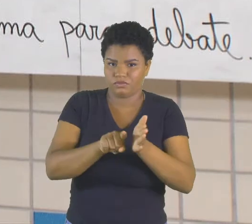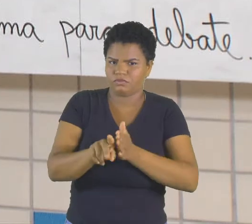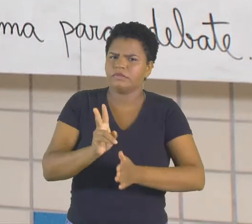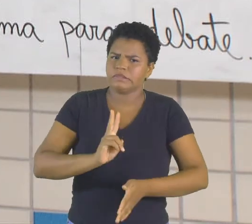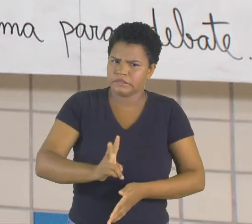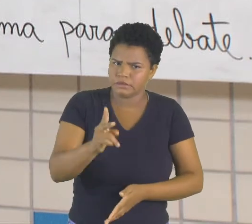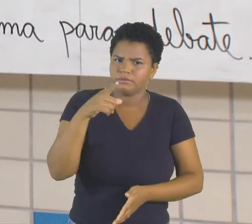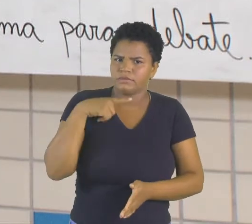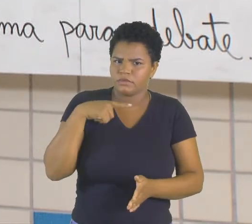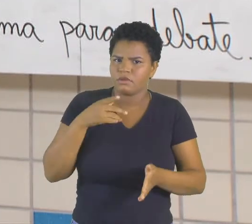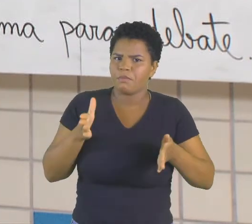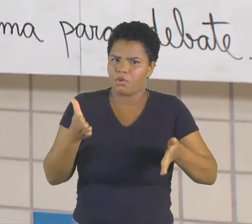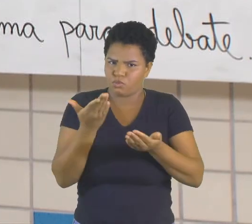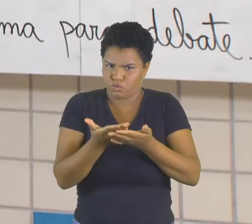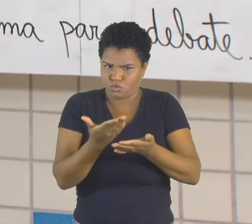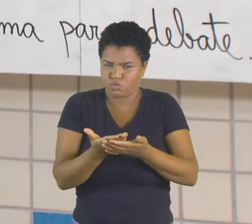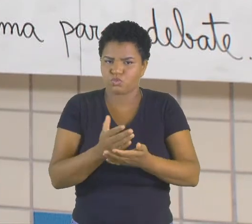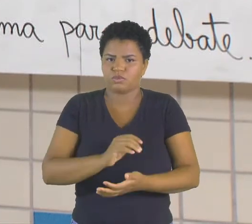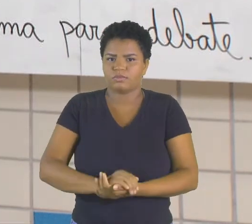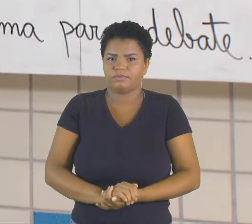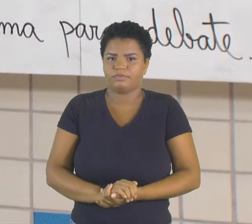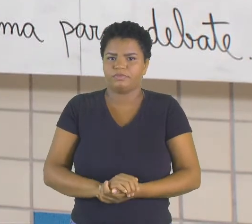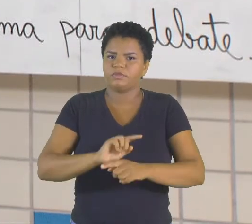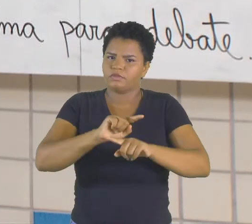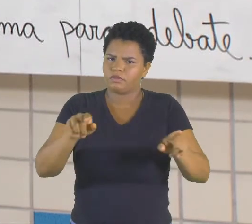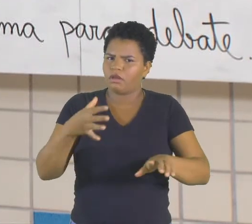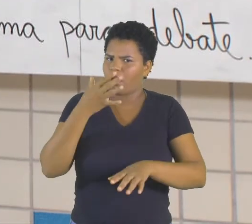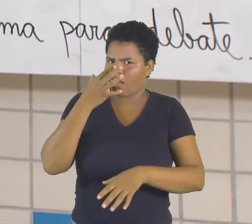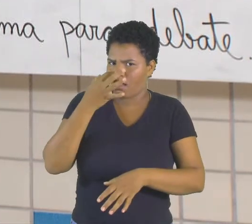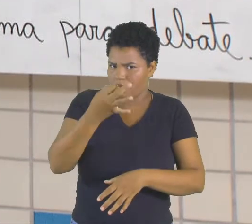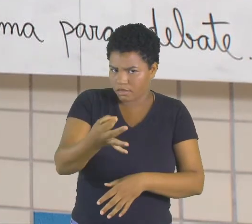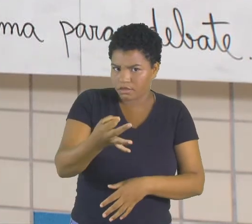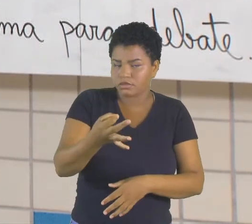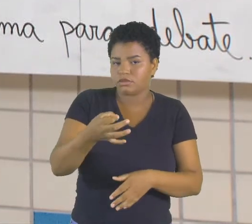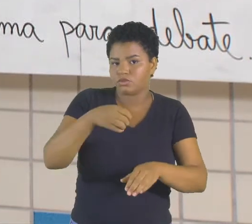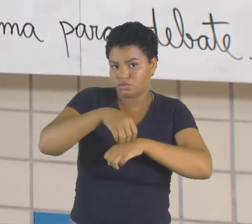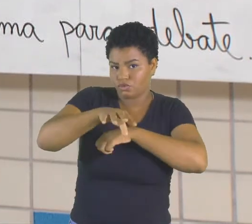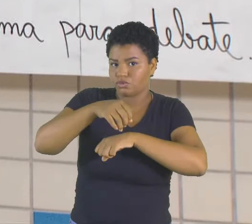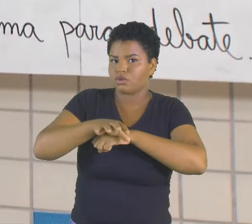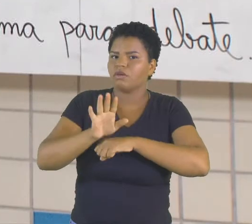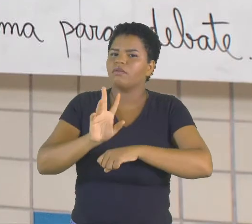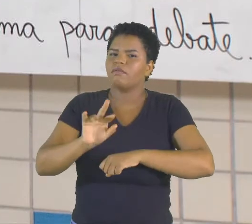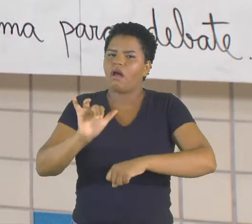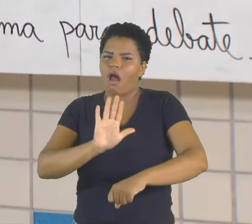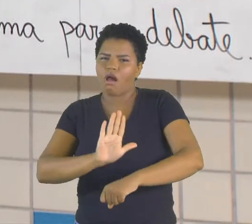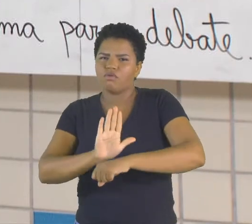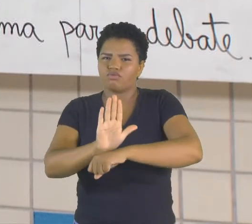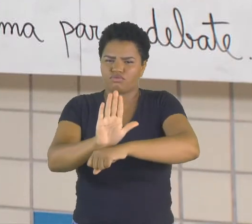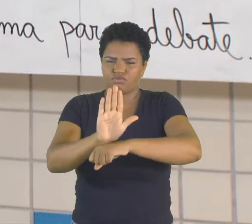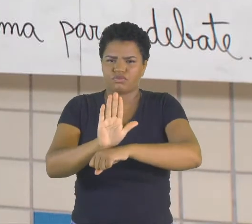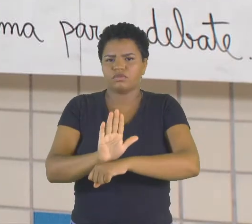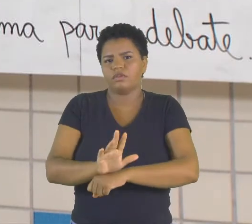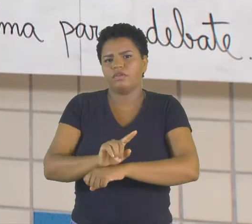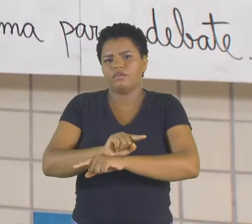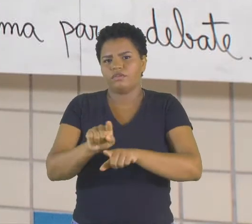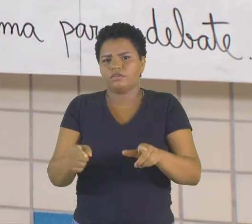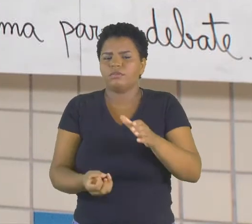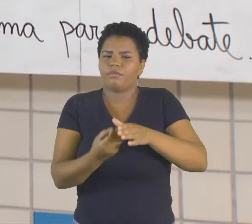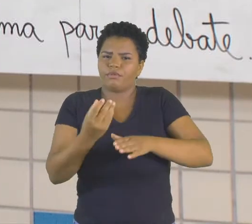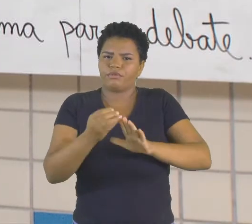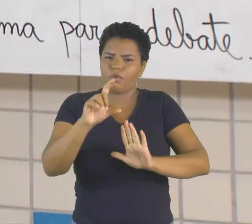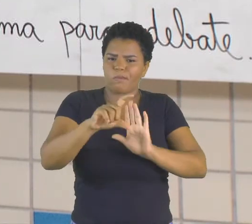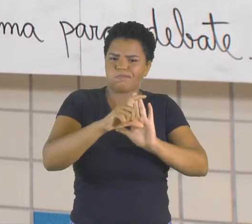aparecem nos blocos de estudo, vocês prestem bem atenção nessas dicas que vai ajudar para você produzir um parágrafo